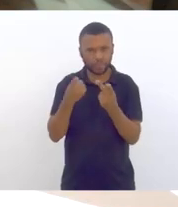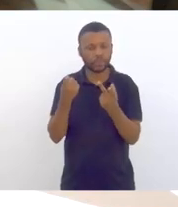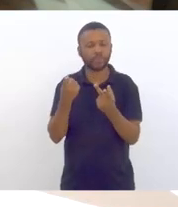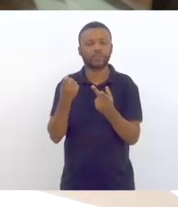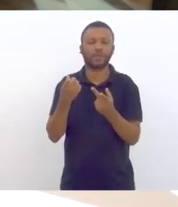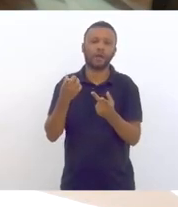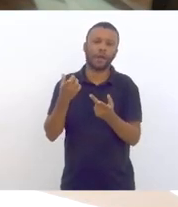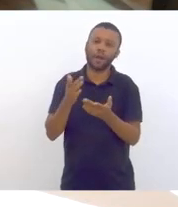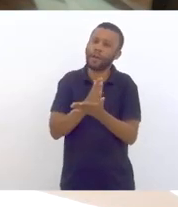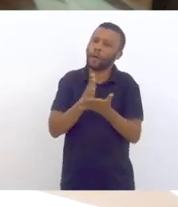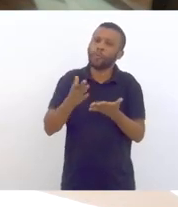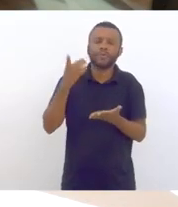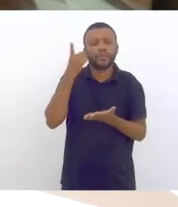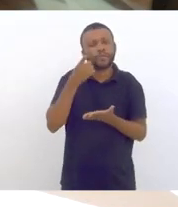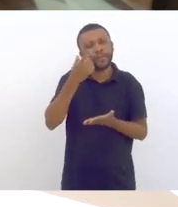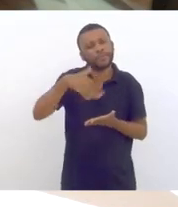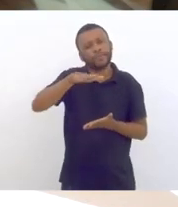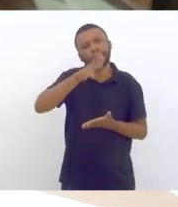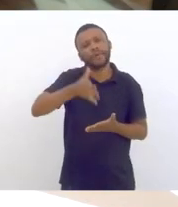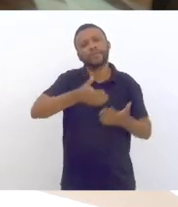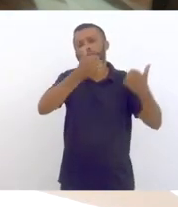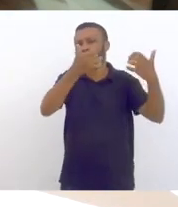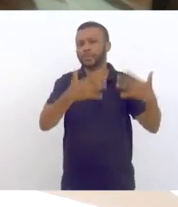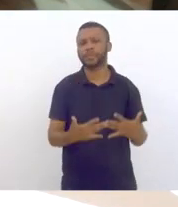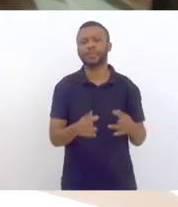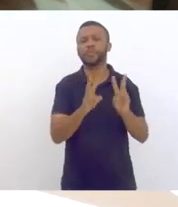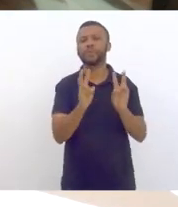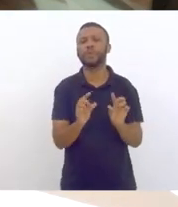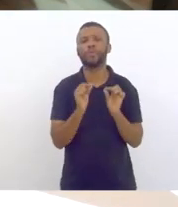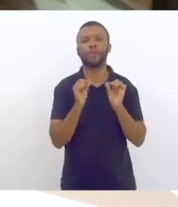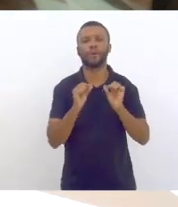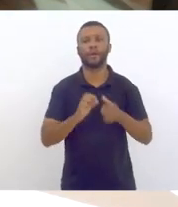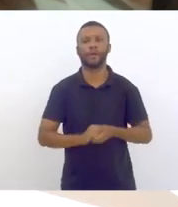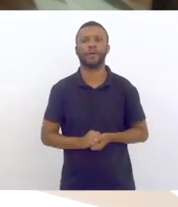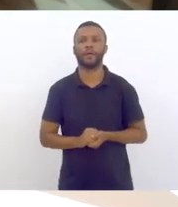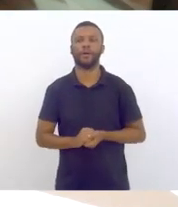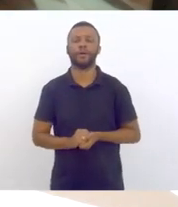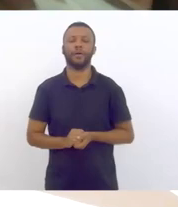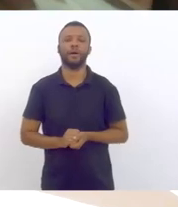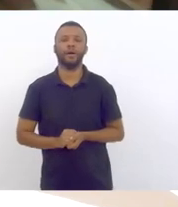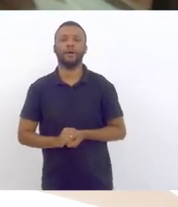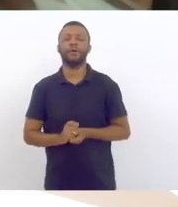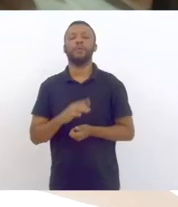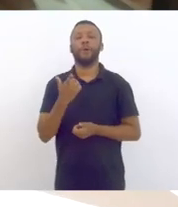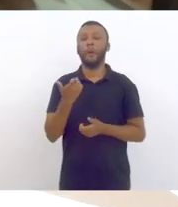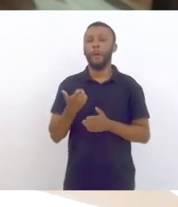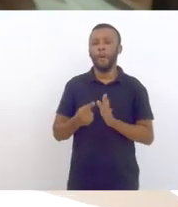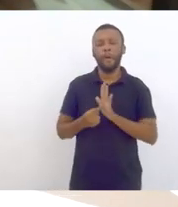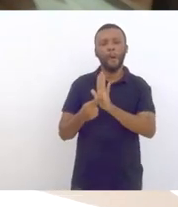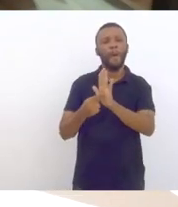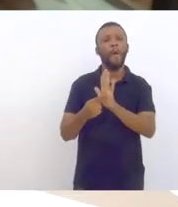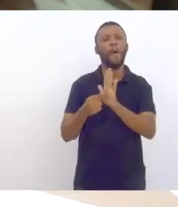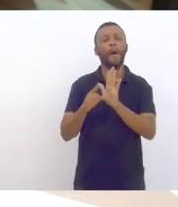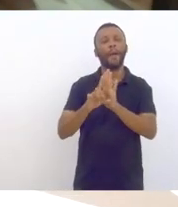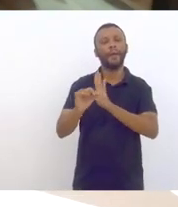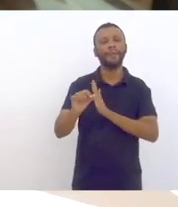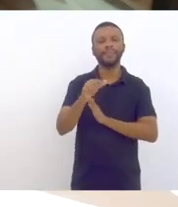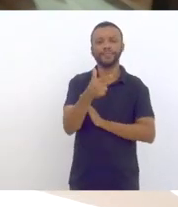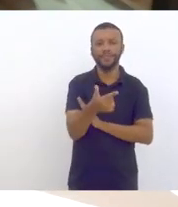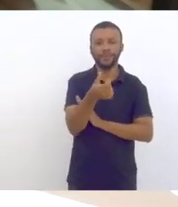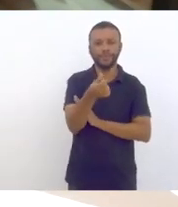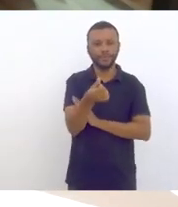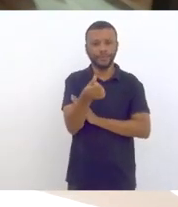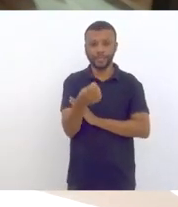Deputados de que eu quando se sinta a lei 2664 E aí 264